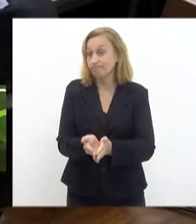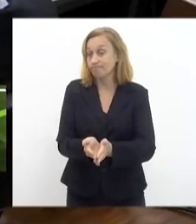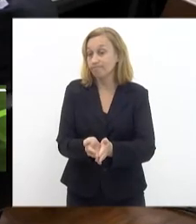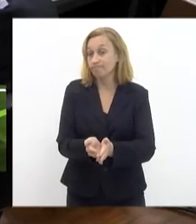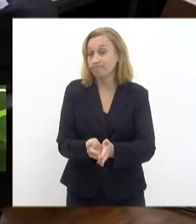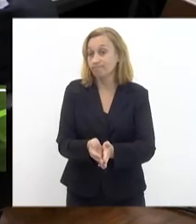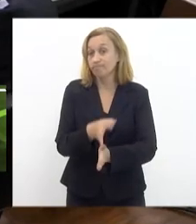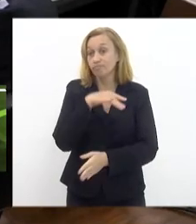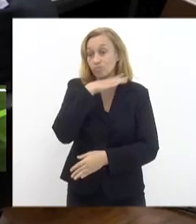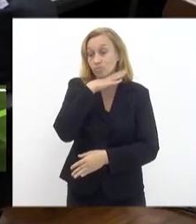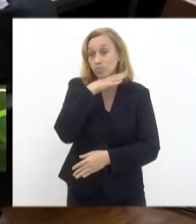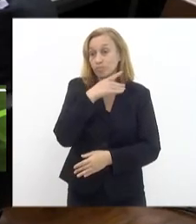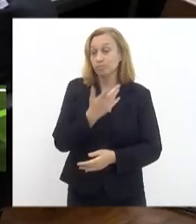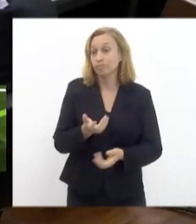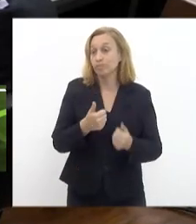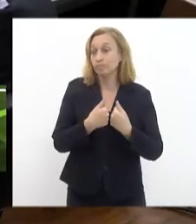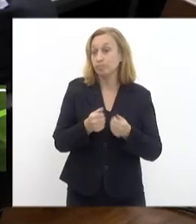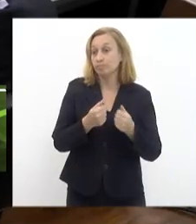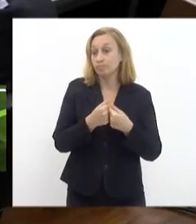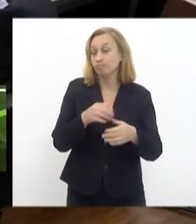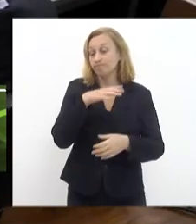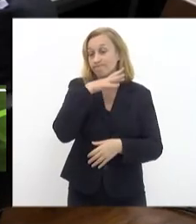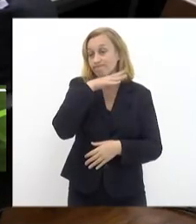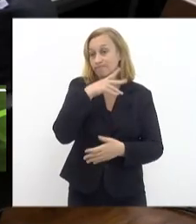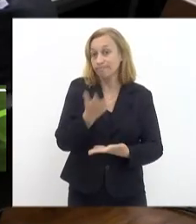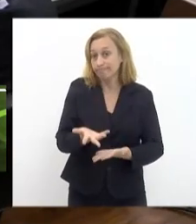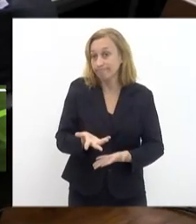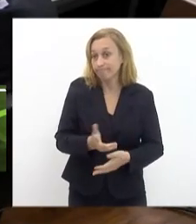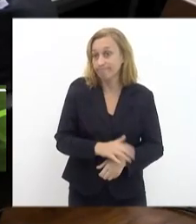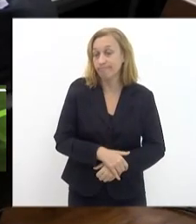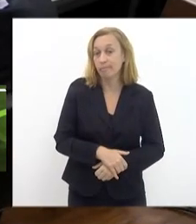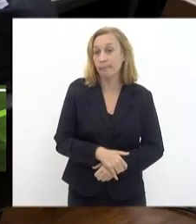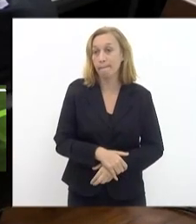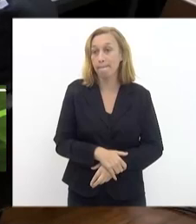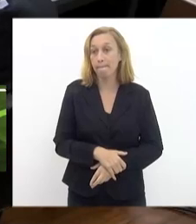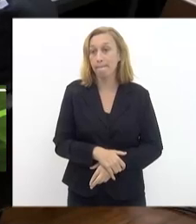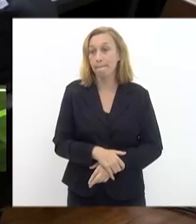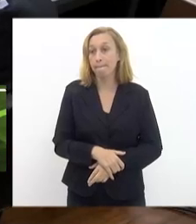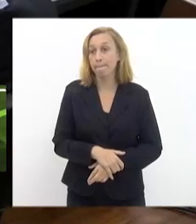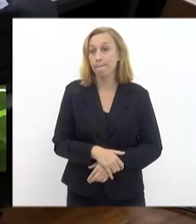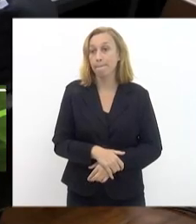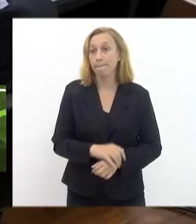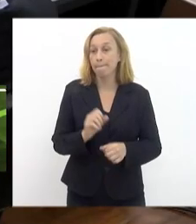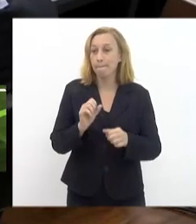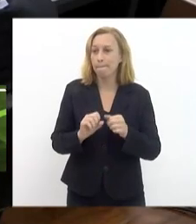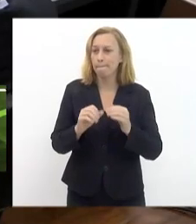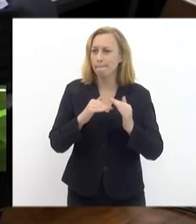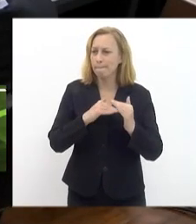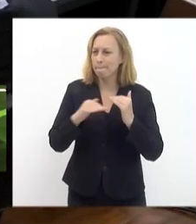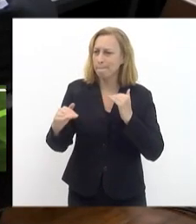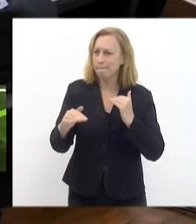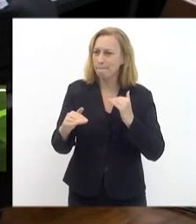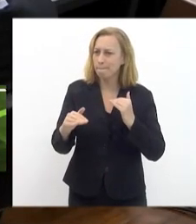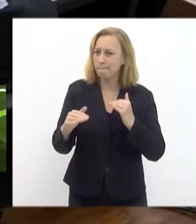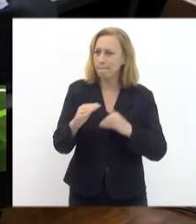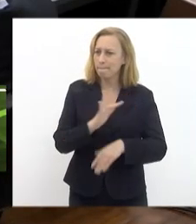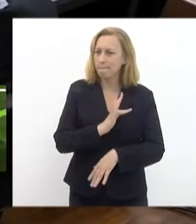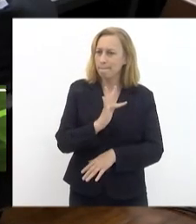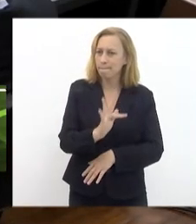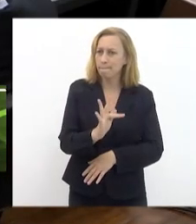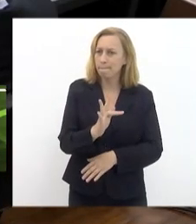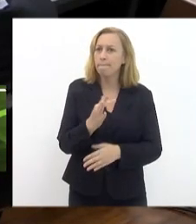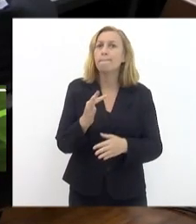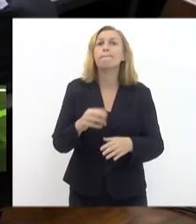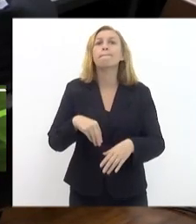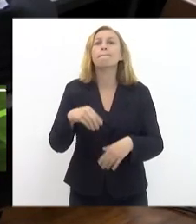colapsado o ônibus colapsado nós vamos fazer um metrô na baixada Cadê o estúdio de